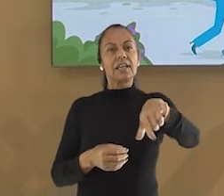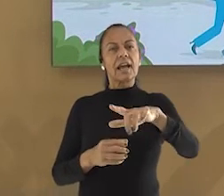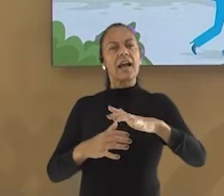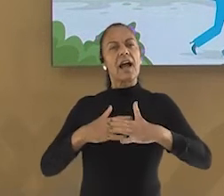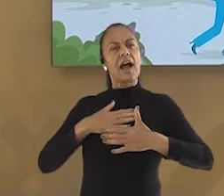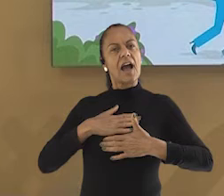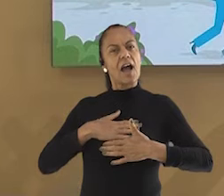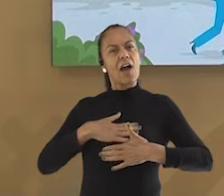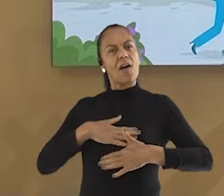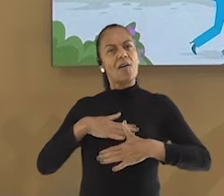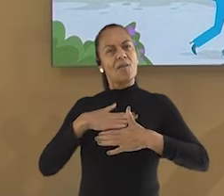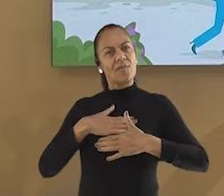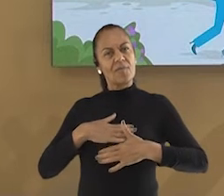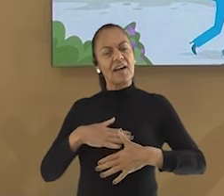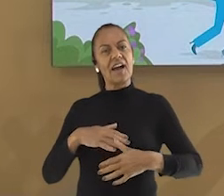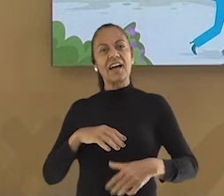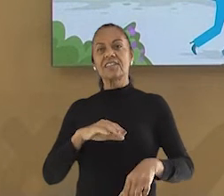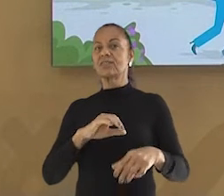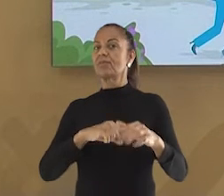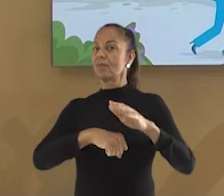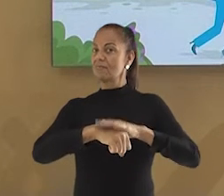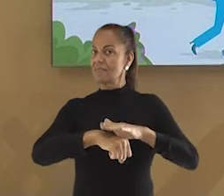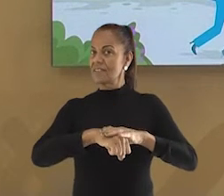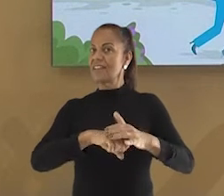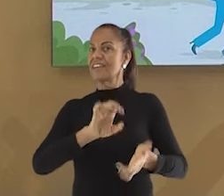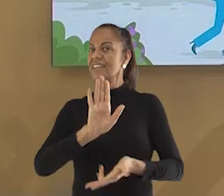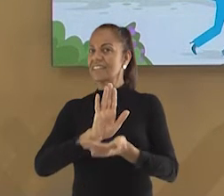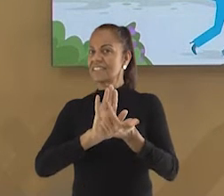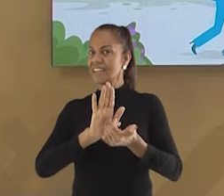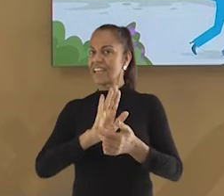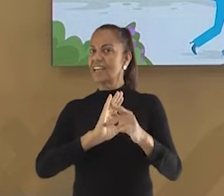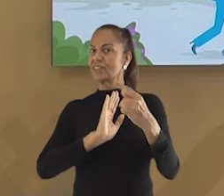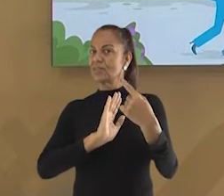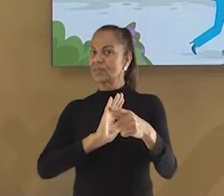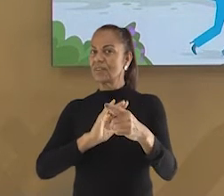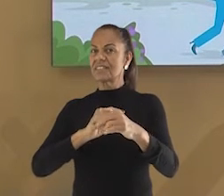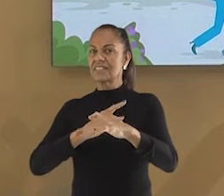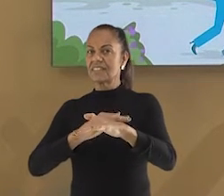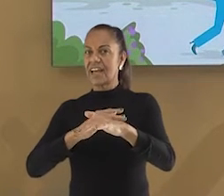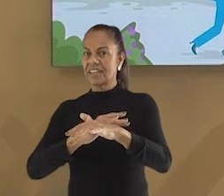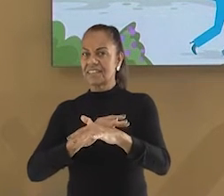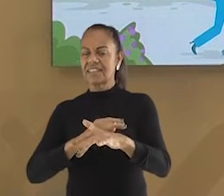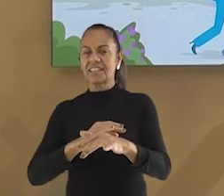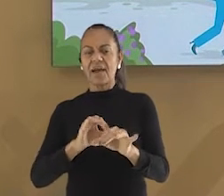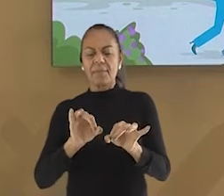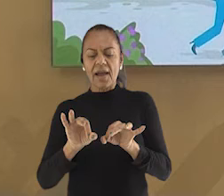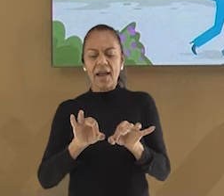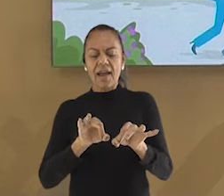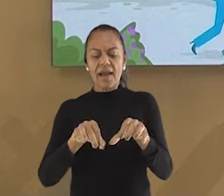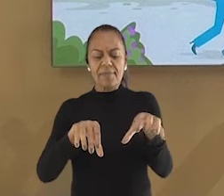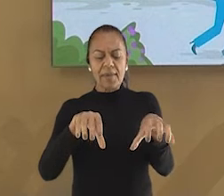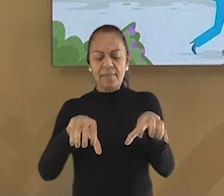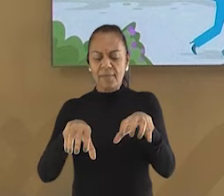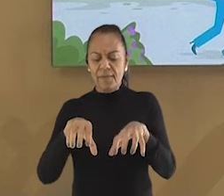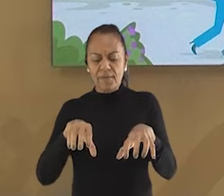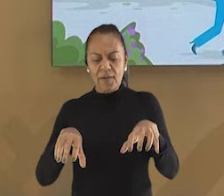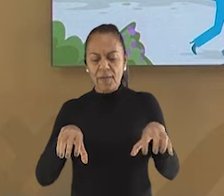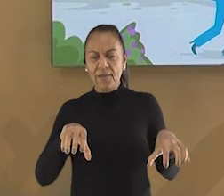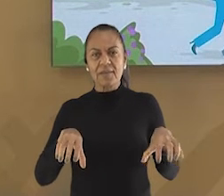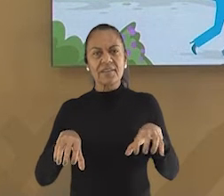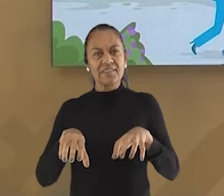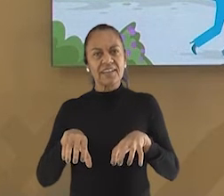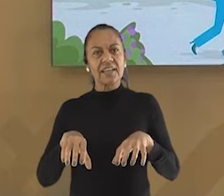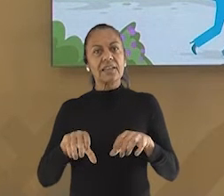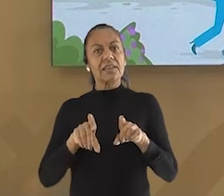com calma e desenhe a sua cidade. Você pode também montar uma maquete com toda a sua cidade planejada